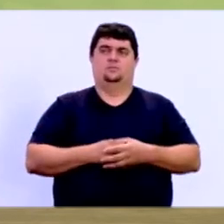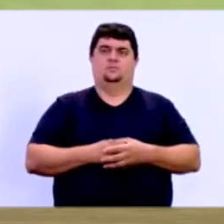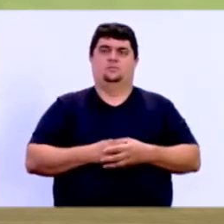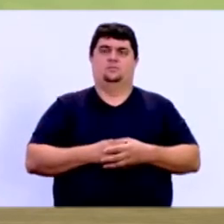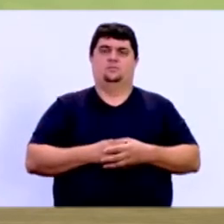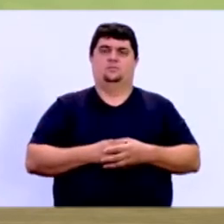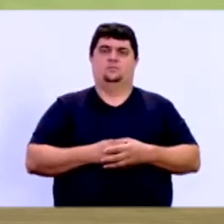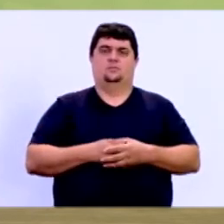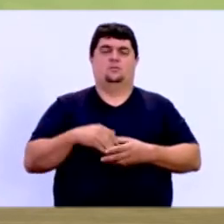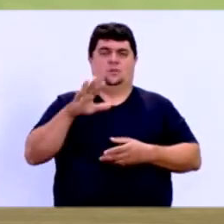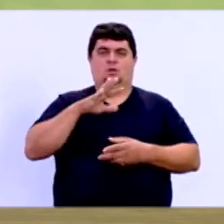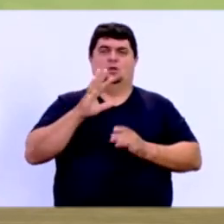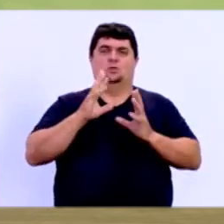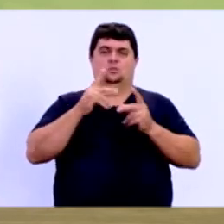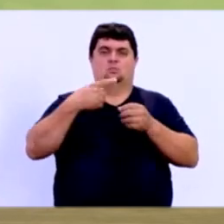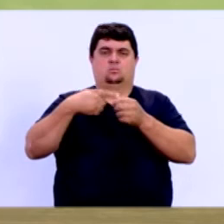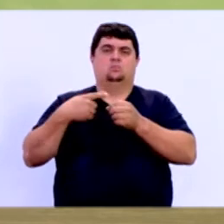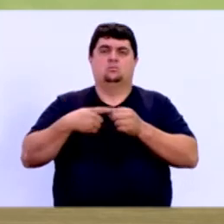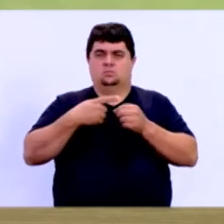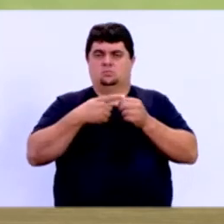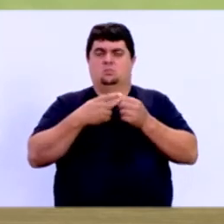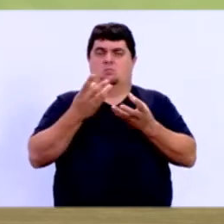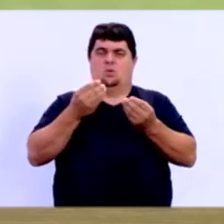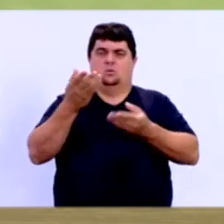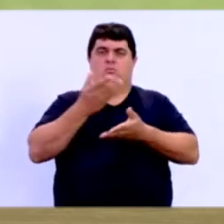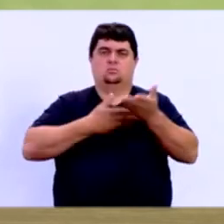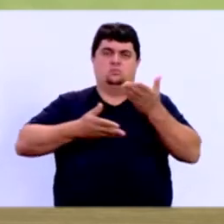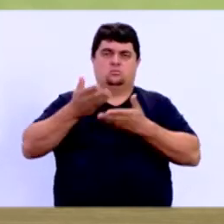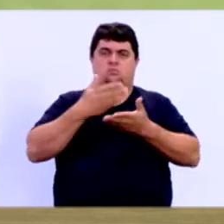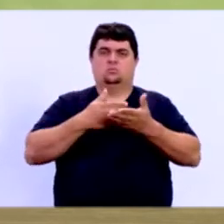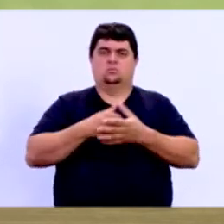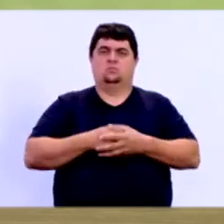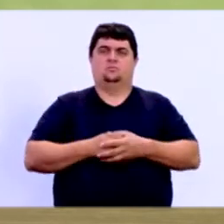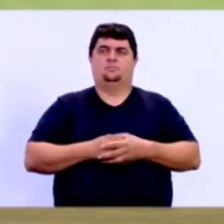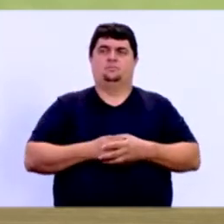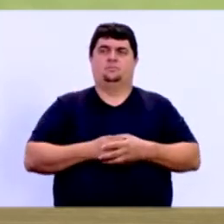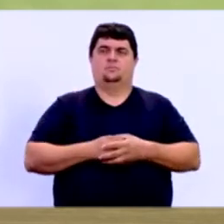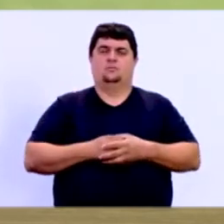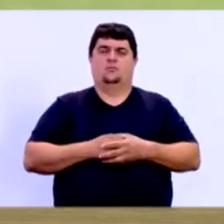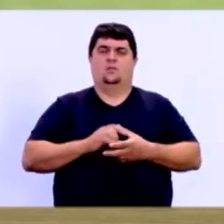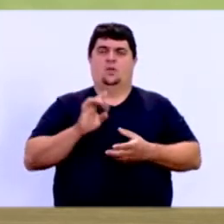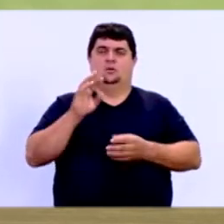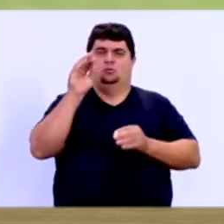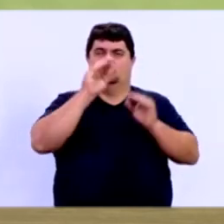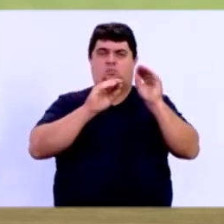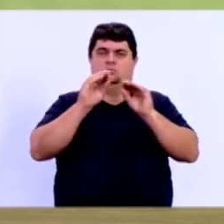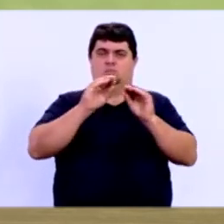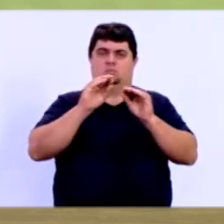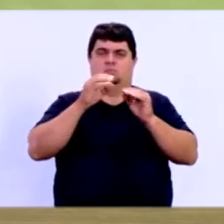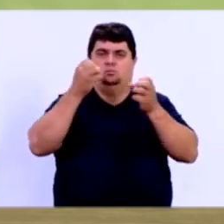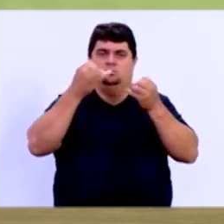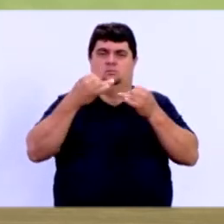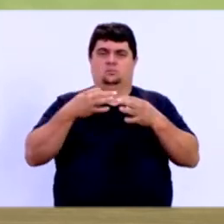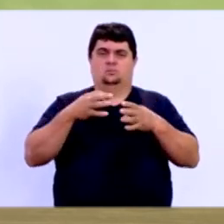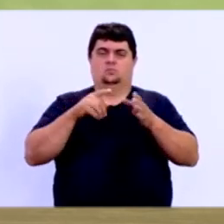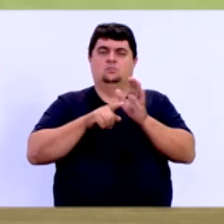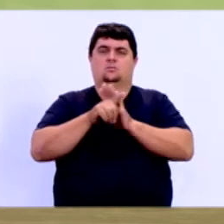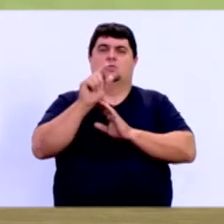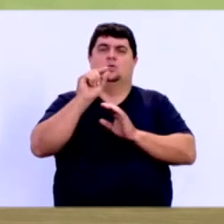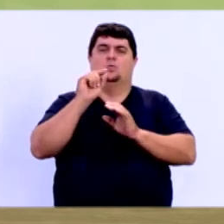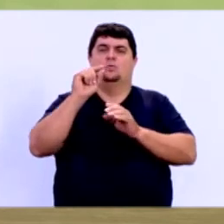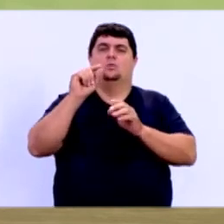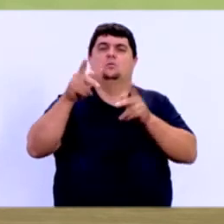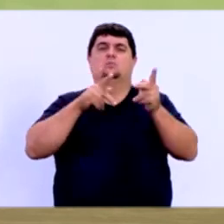Então é isso, no geral o polo tá bem movimentado. Agora, fazendo um adendo aí na pergunta sobre o que é o